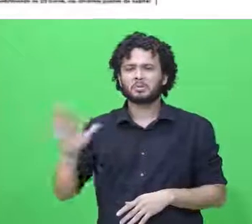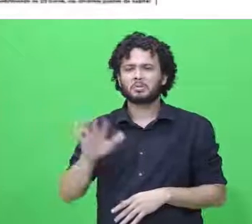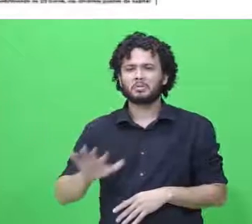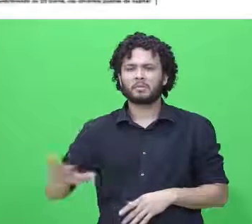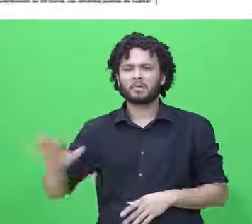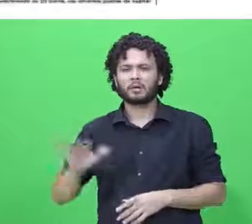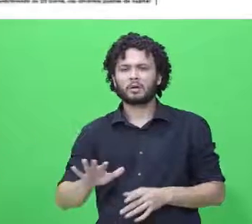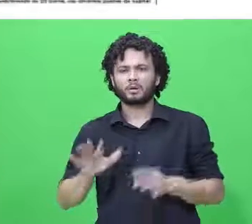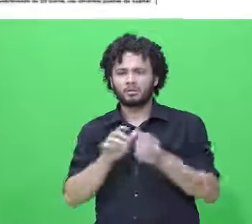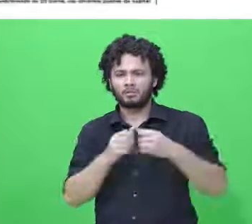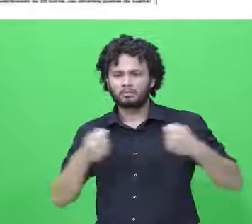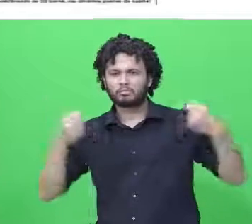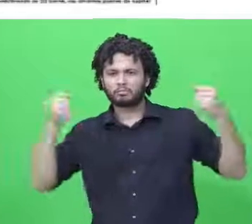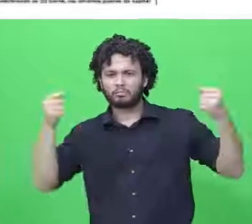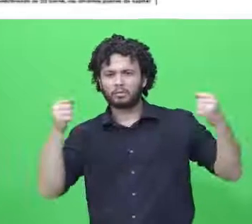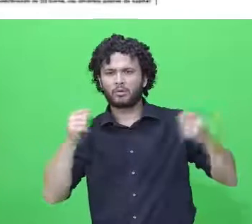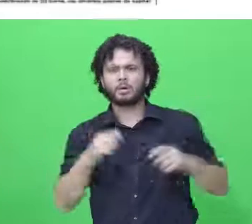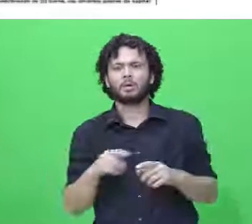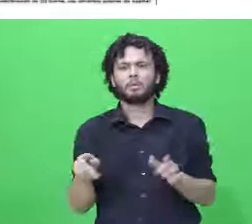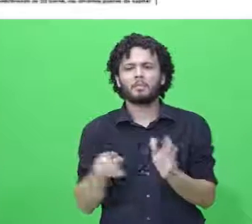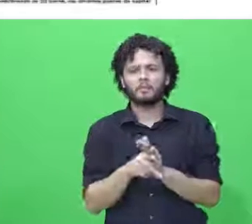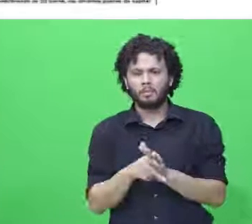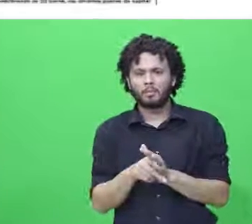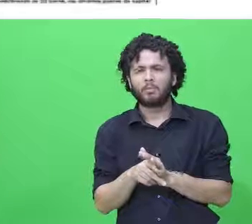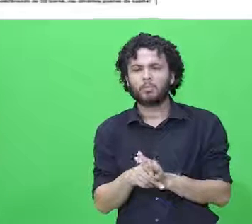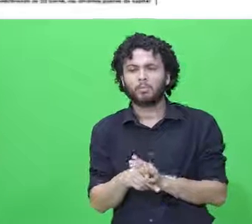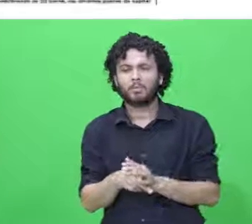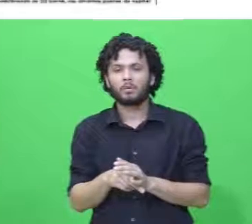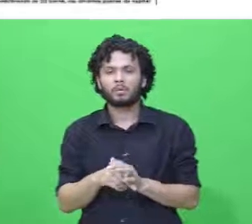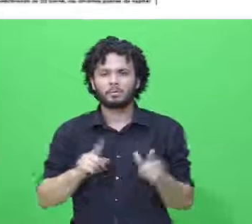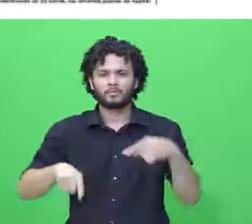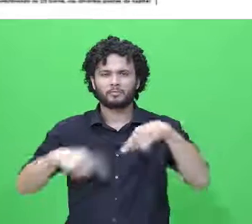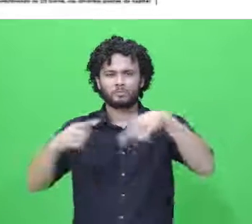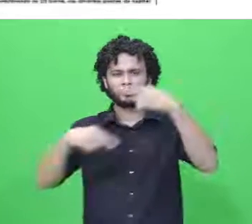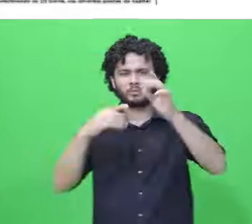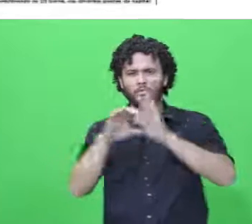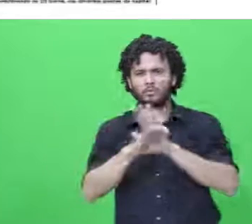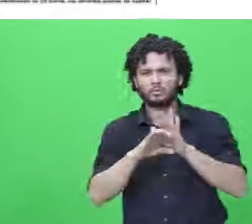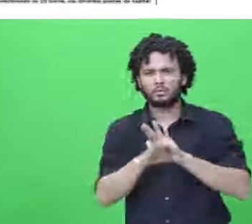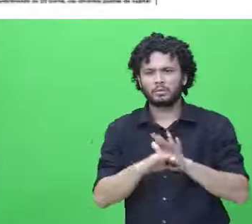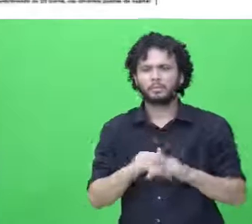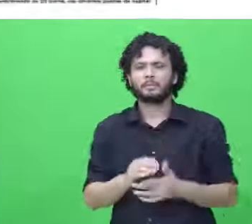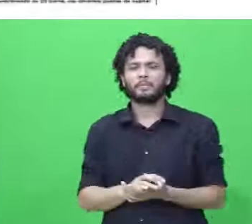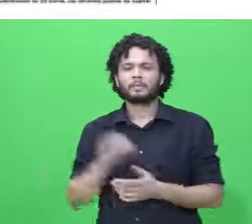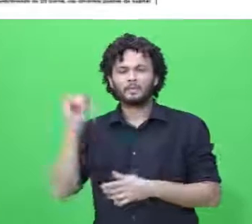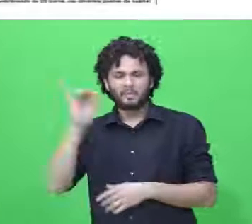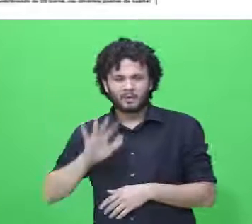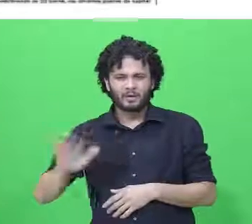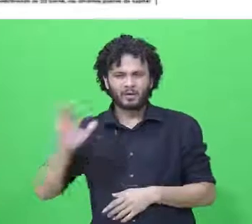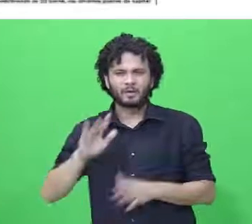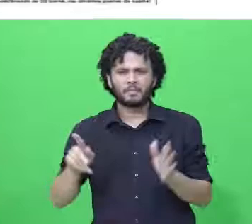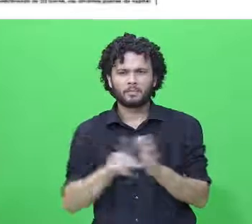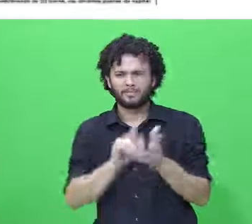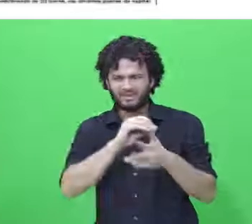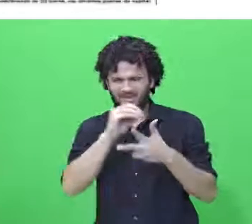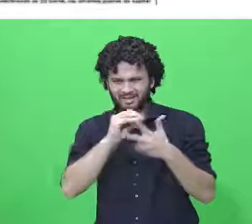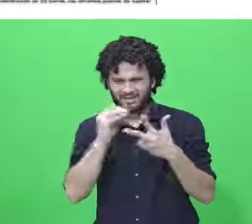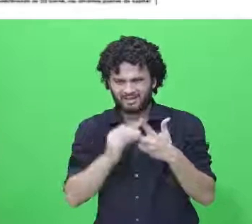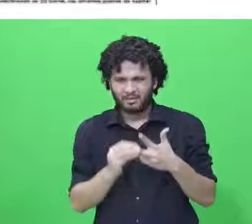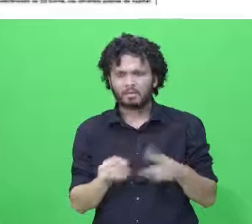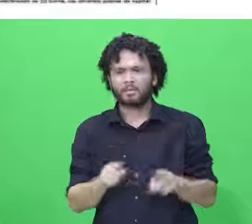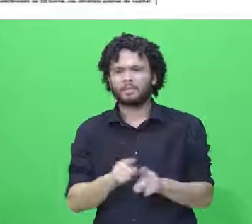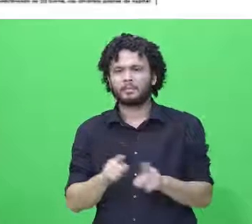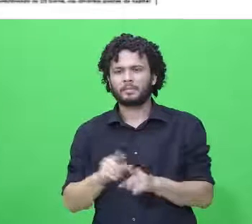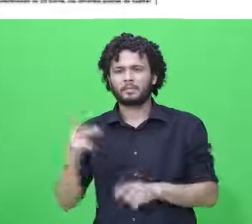cartazes dessa Revolução Constitucionalista, porque são imagens que são trabalhadas também não só no Enem, mas também no PSC